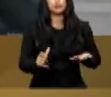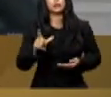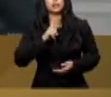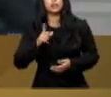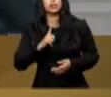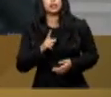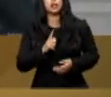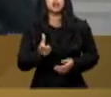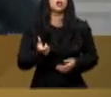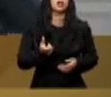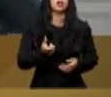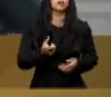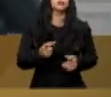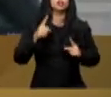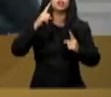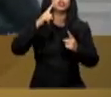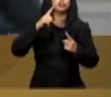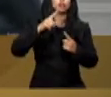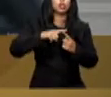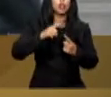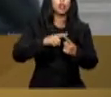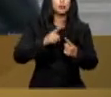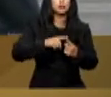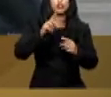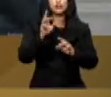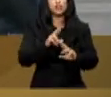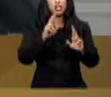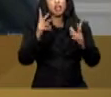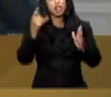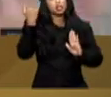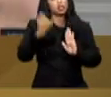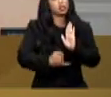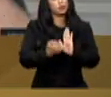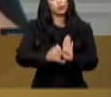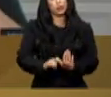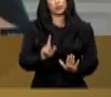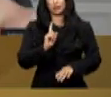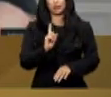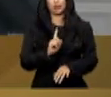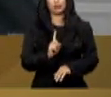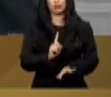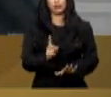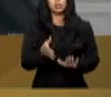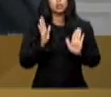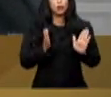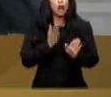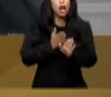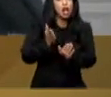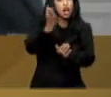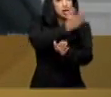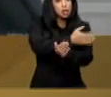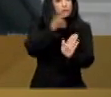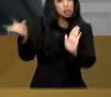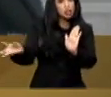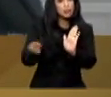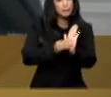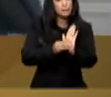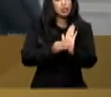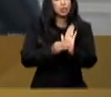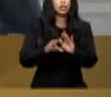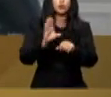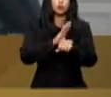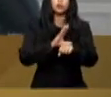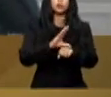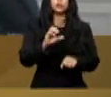novas formas de tributação. Até porque, como disse anteriormente, antes do advento da Emenda Constitucional